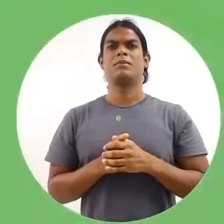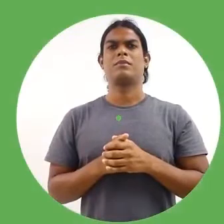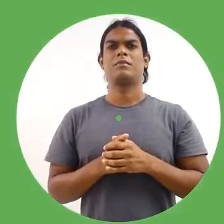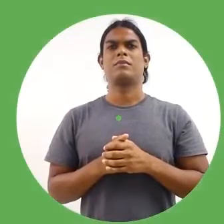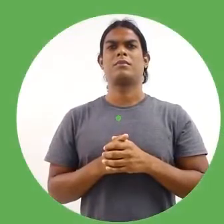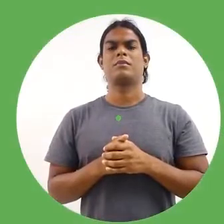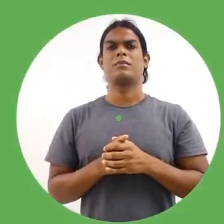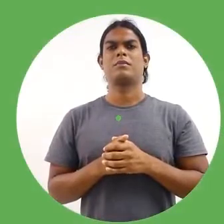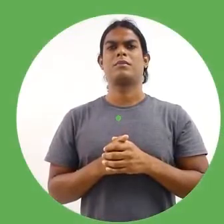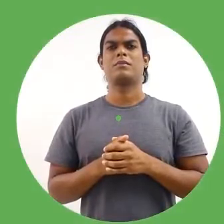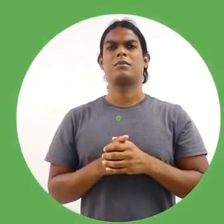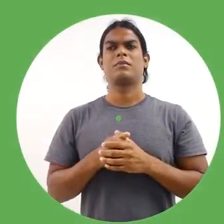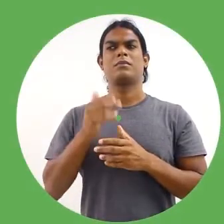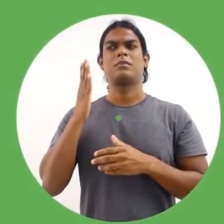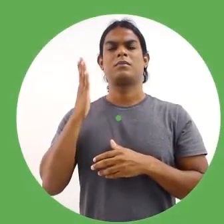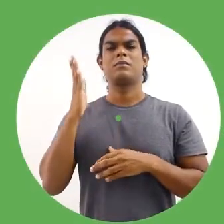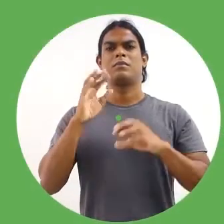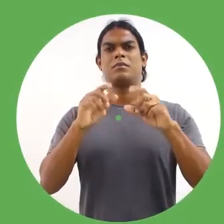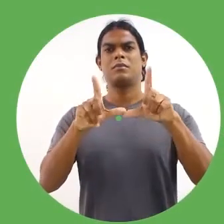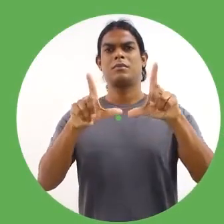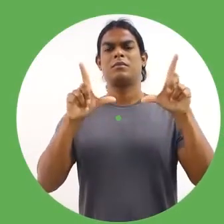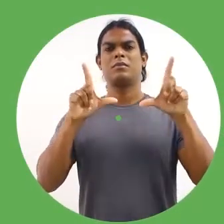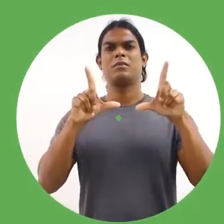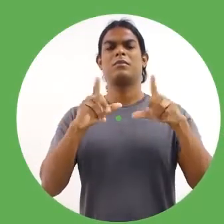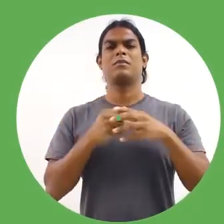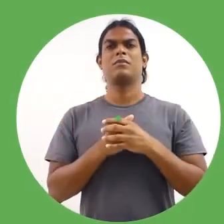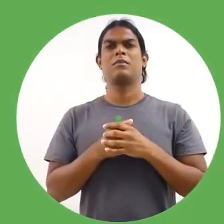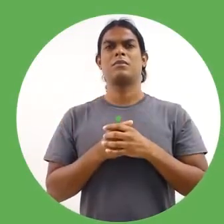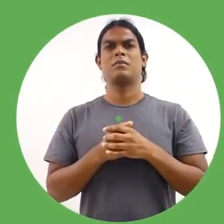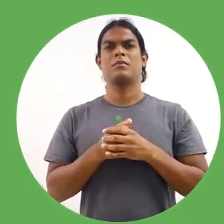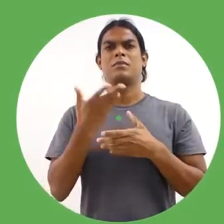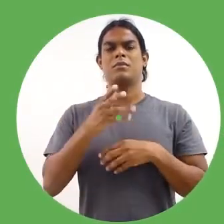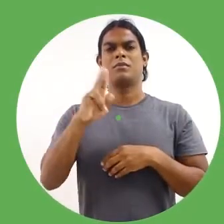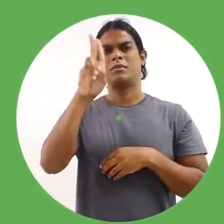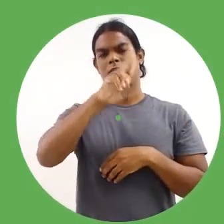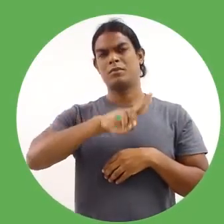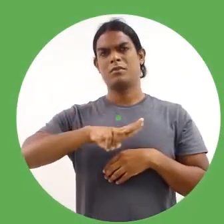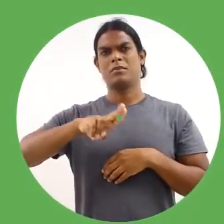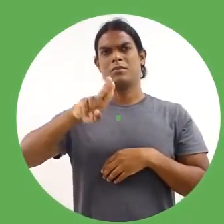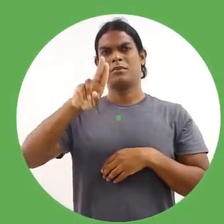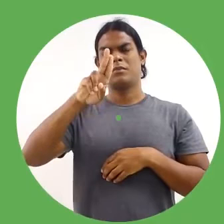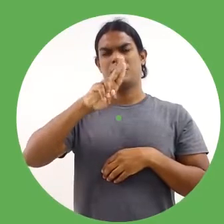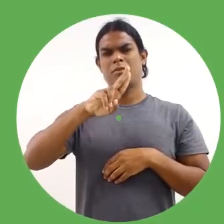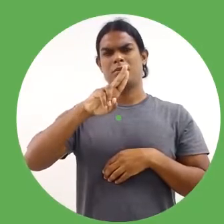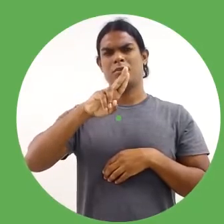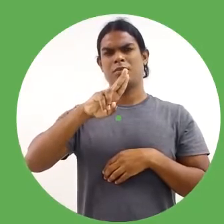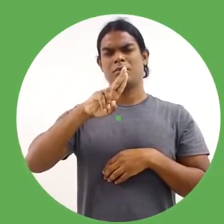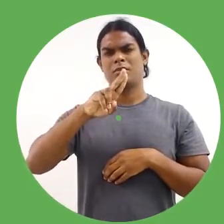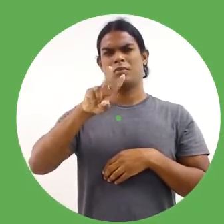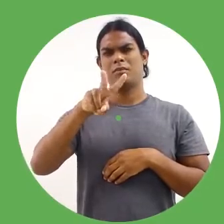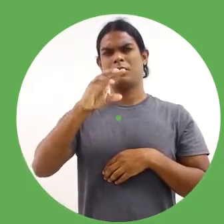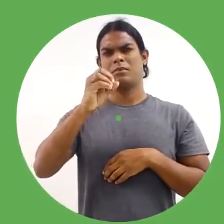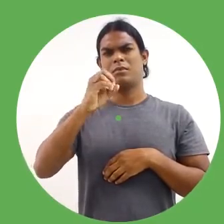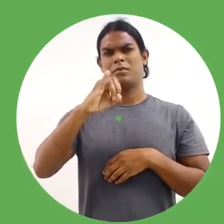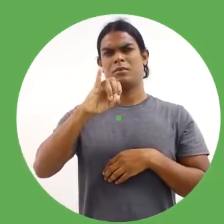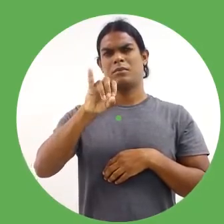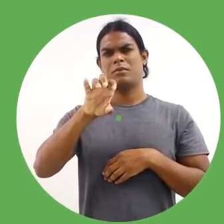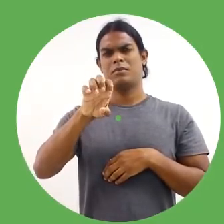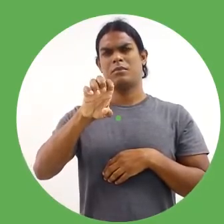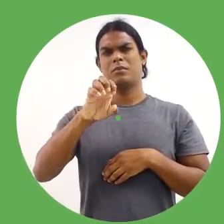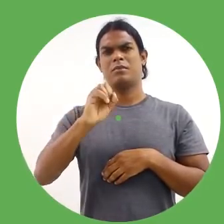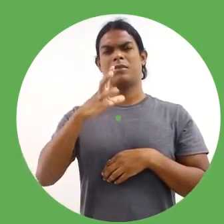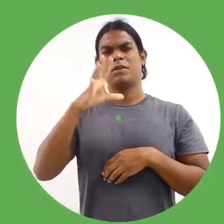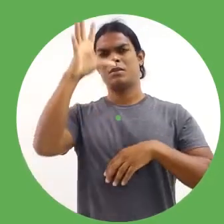aqui, nessa imagem, a possibilidade de utilização do VoiceThread para